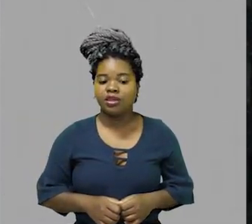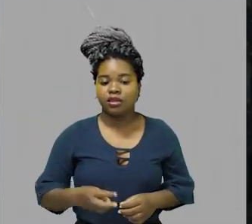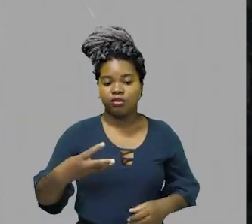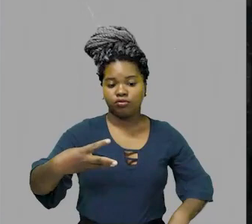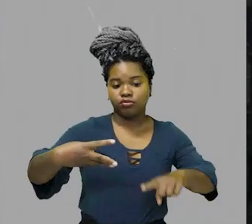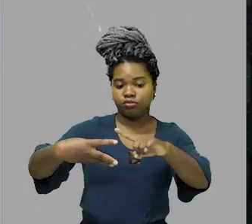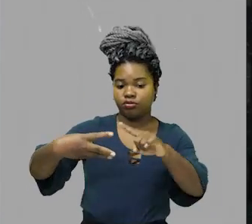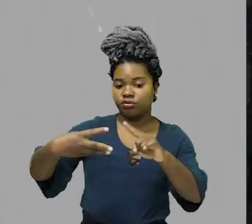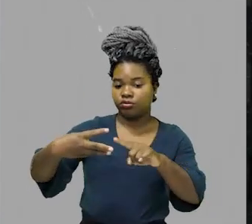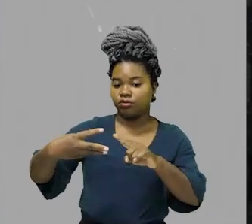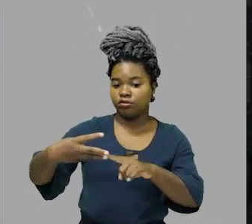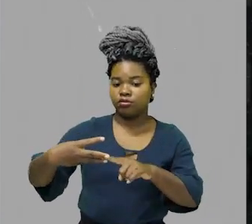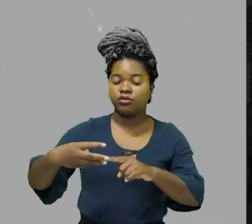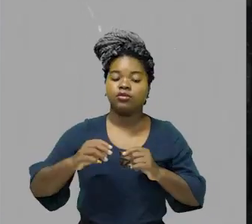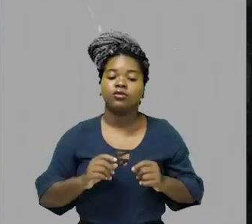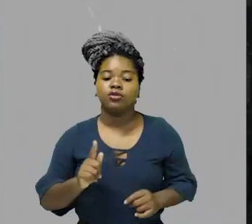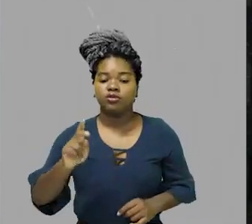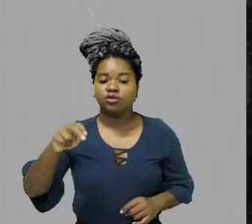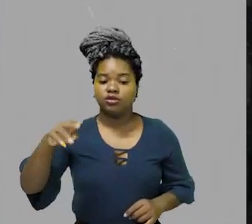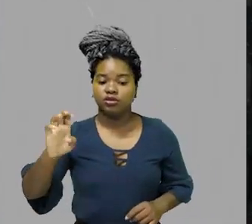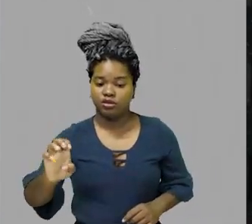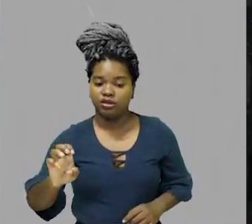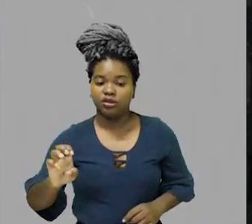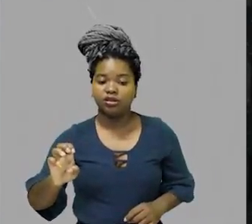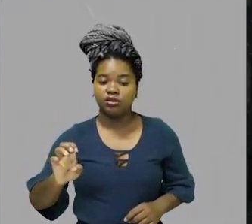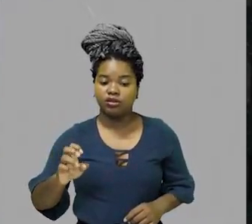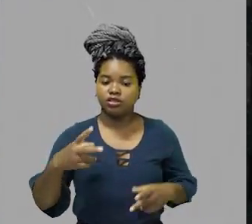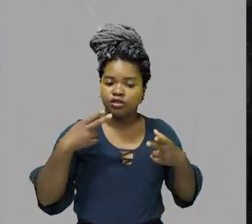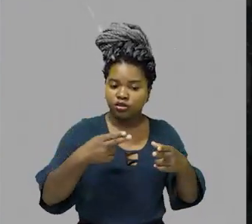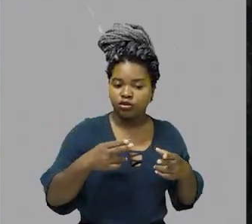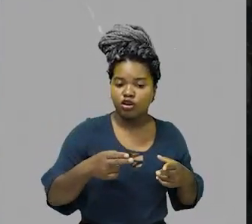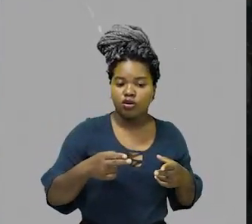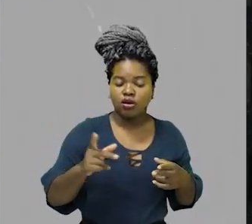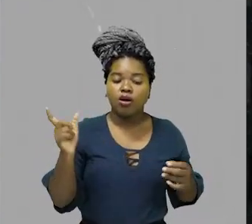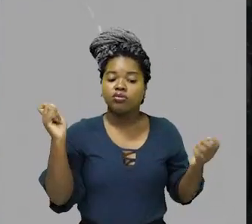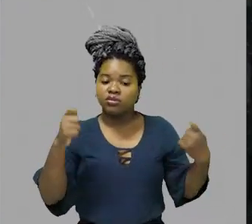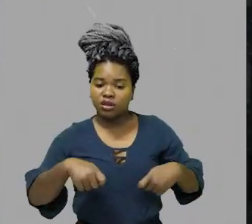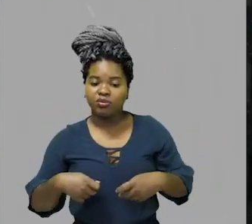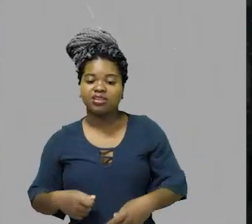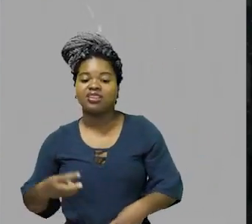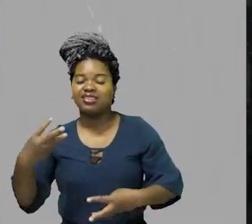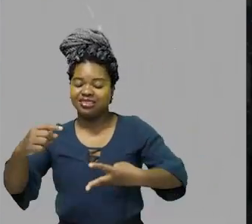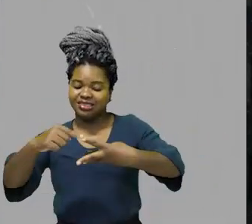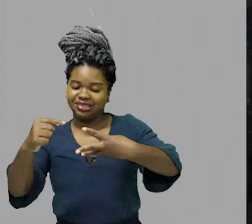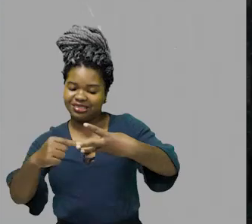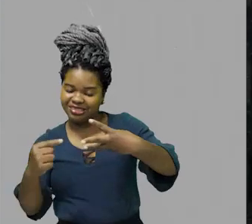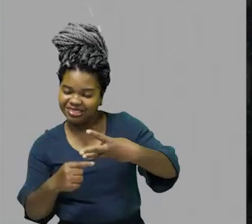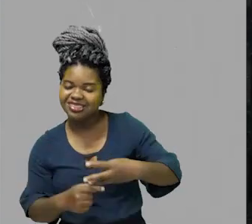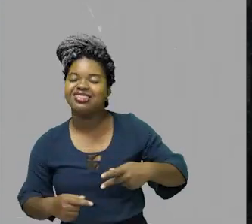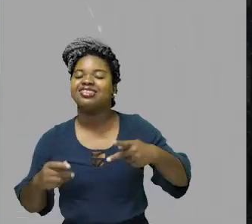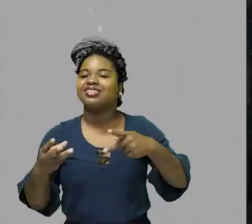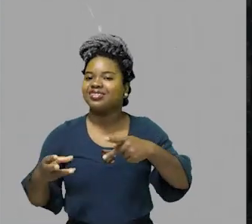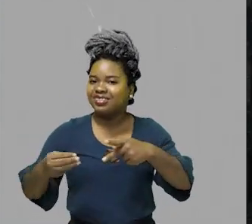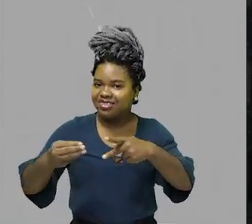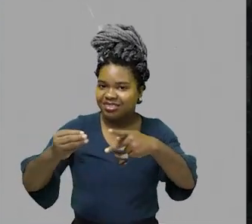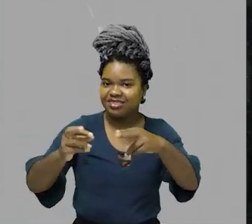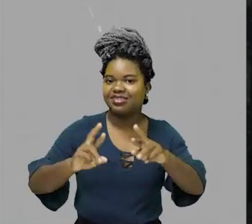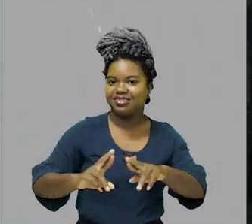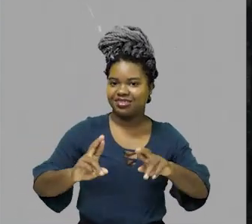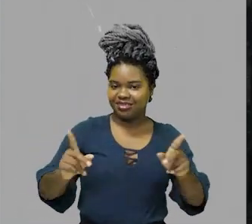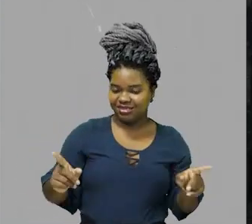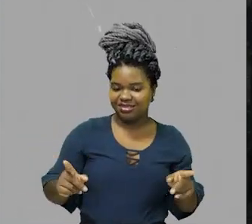situação, o mesmo gene, ele pode resultar três proteínas diferentes, graças ao que a gente chama